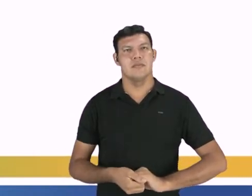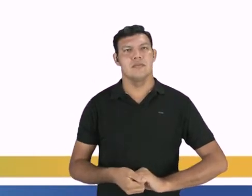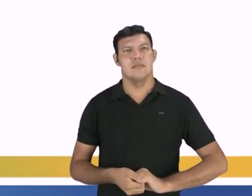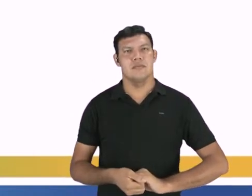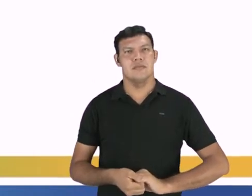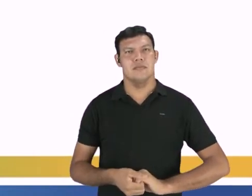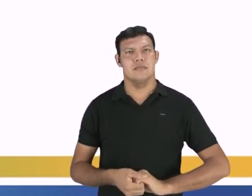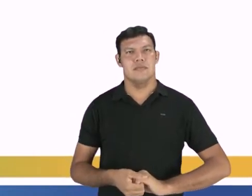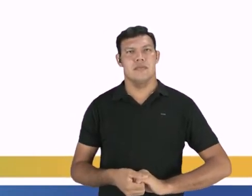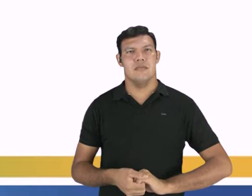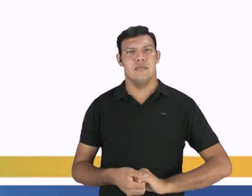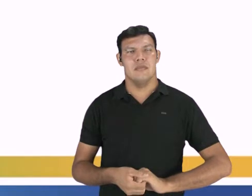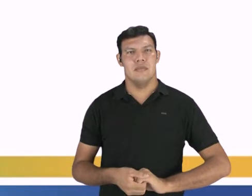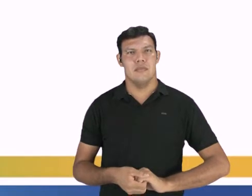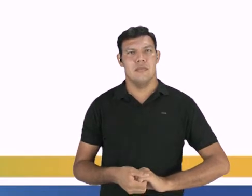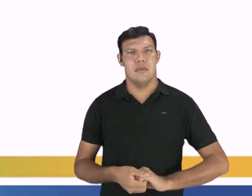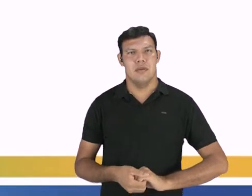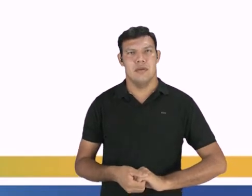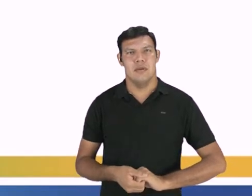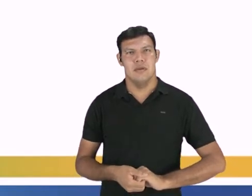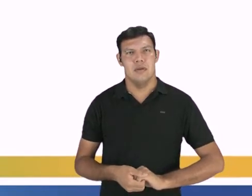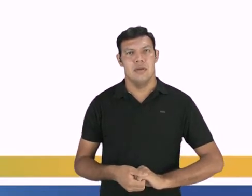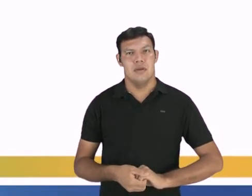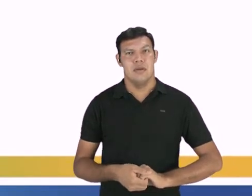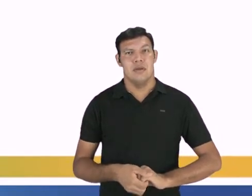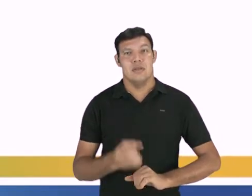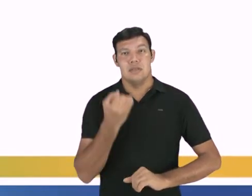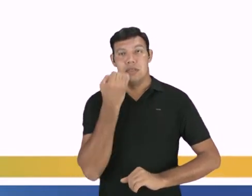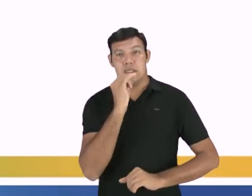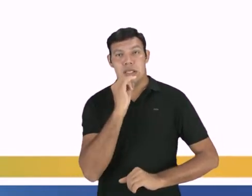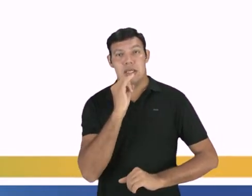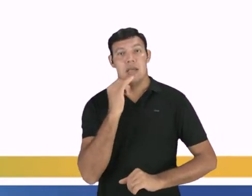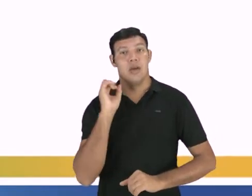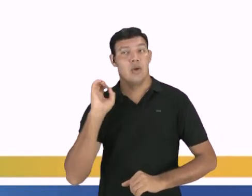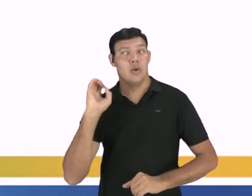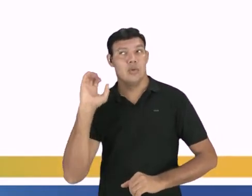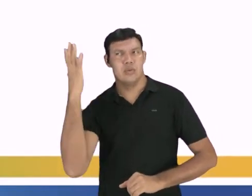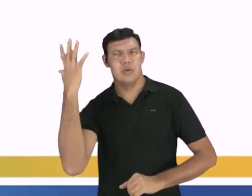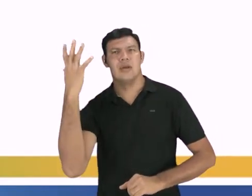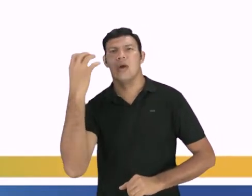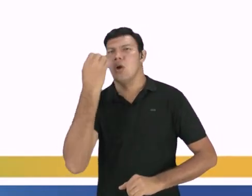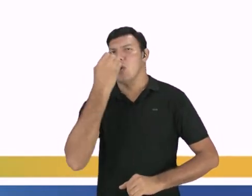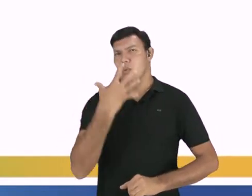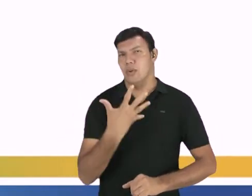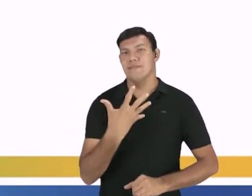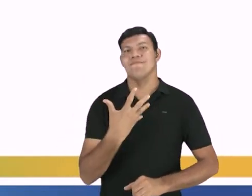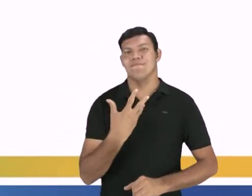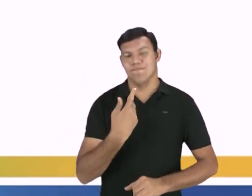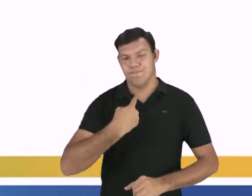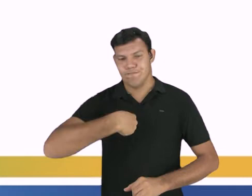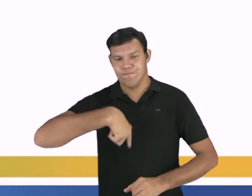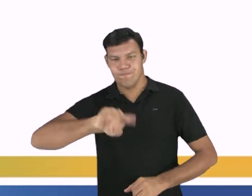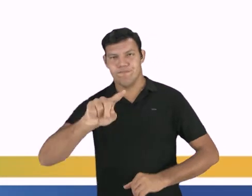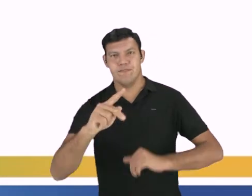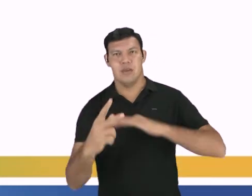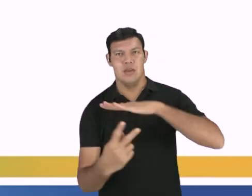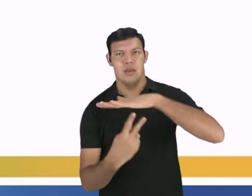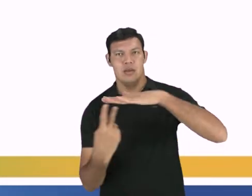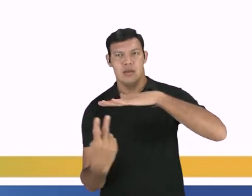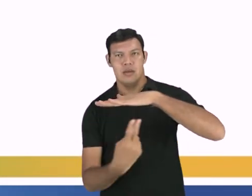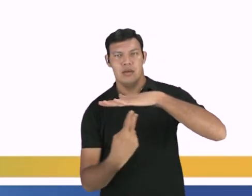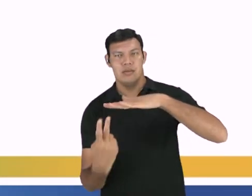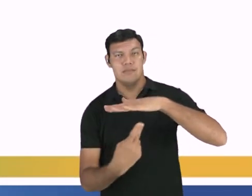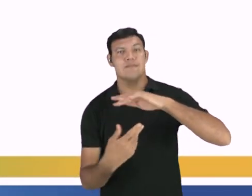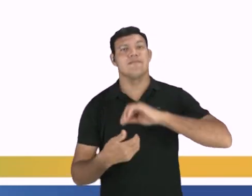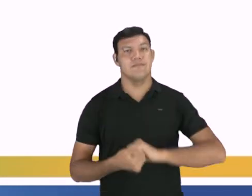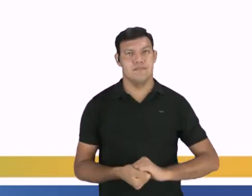nice, I'll go to the park. Se o tempo estiver bom, eu irei ao parque. Nessa situação, nós